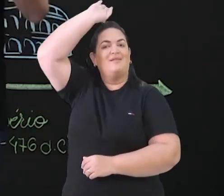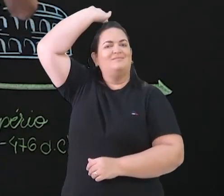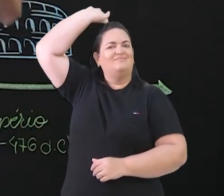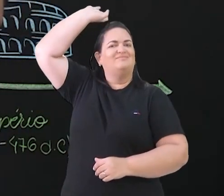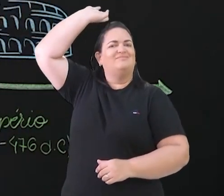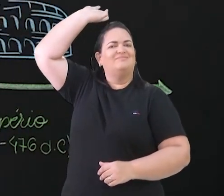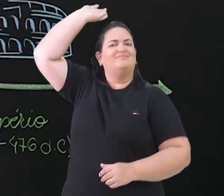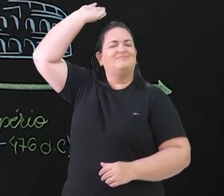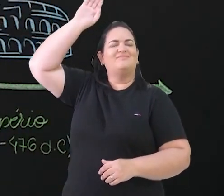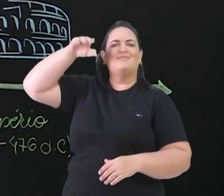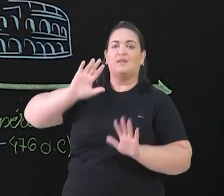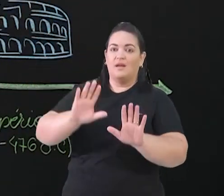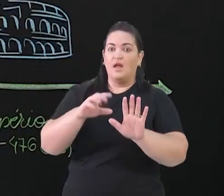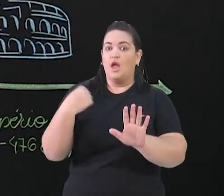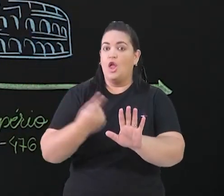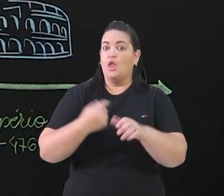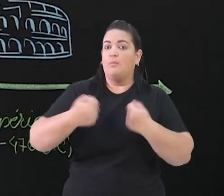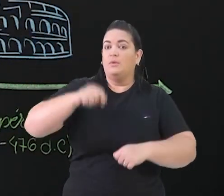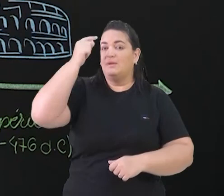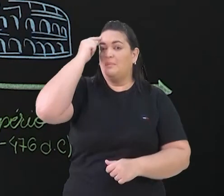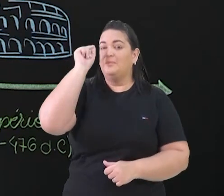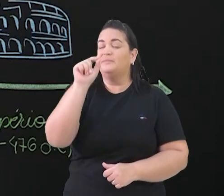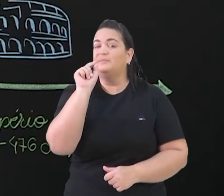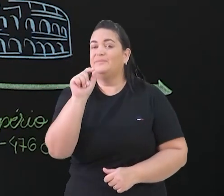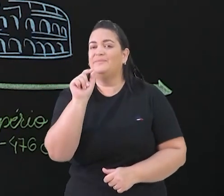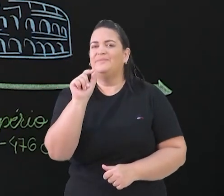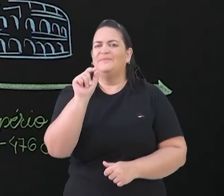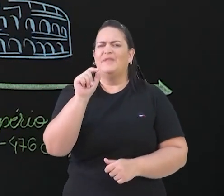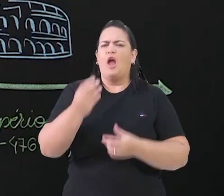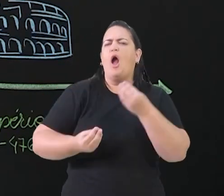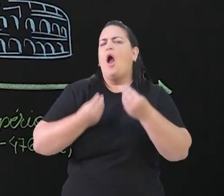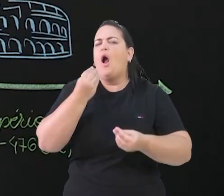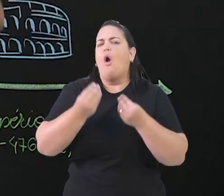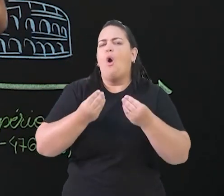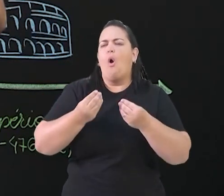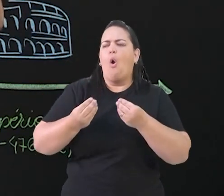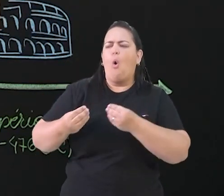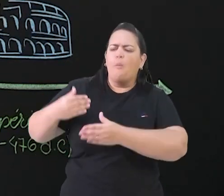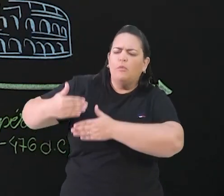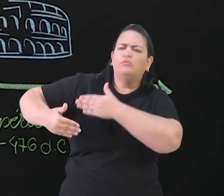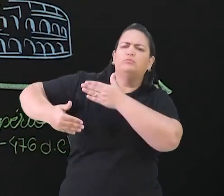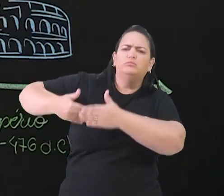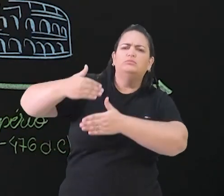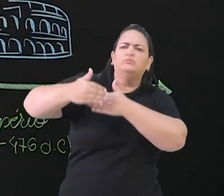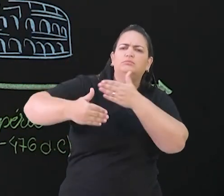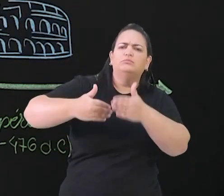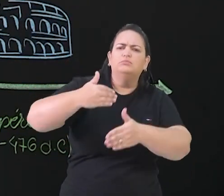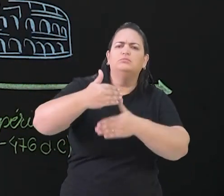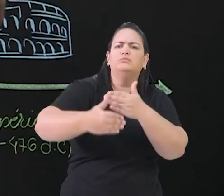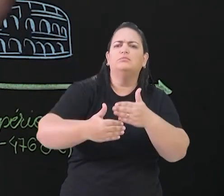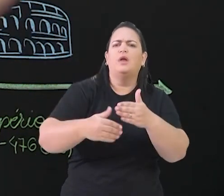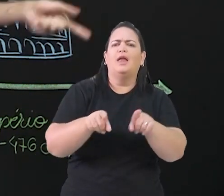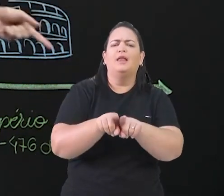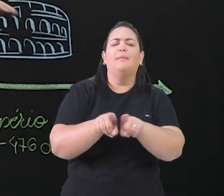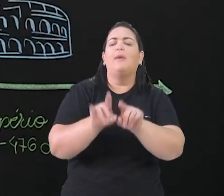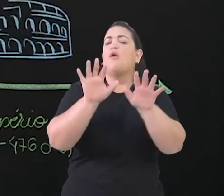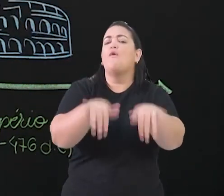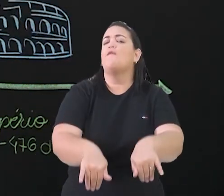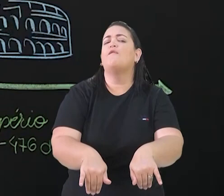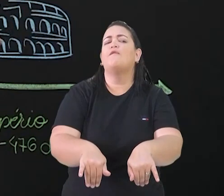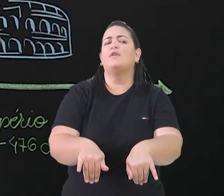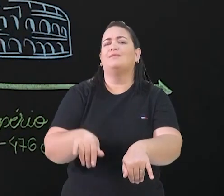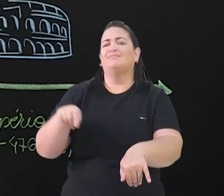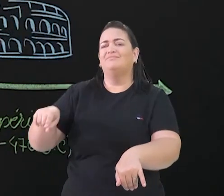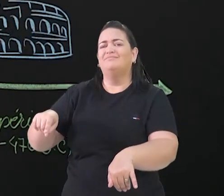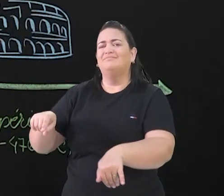O que a gente tem que pensar é de que maneira esse domínio foi construído e de que maneira ele pôde terminar, como é